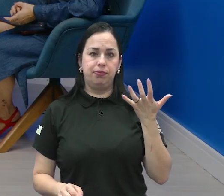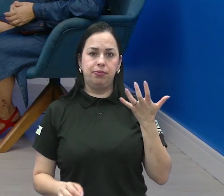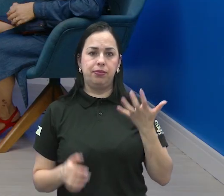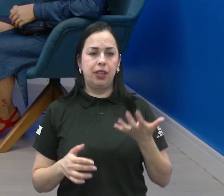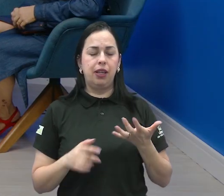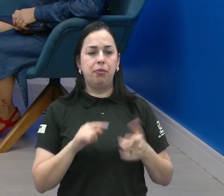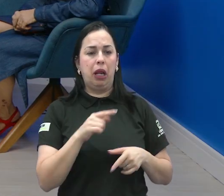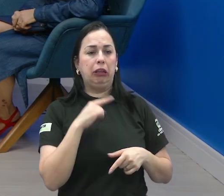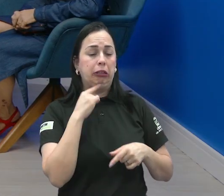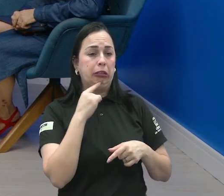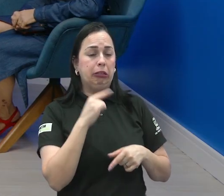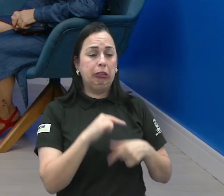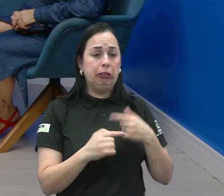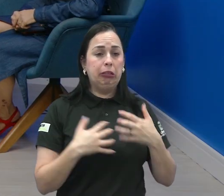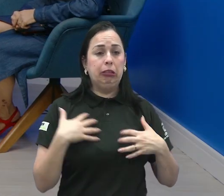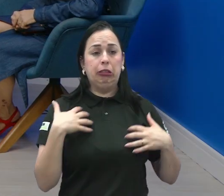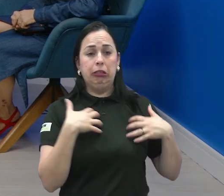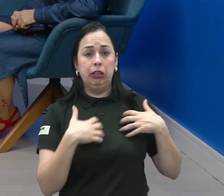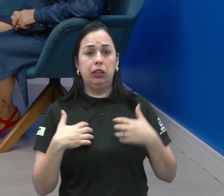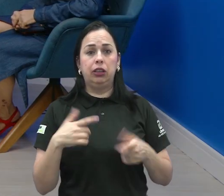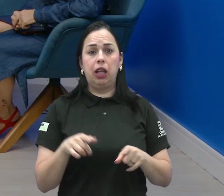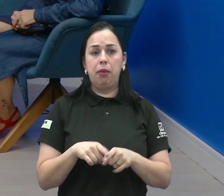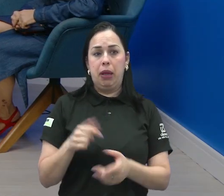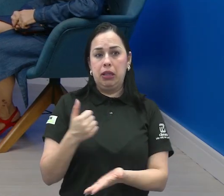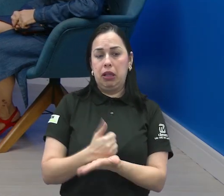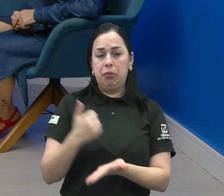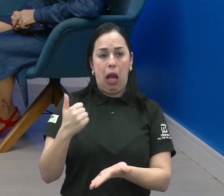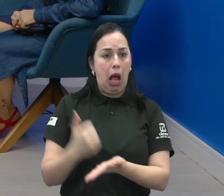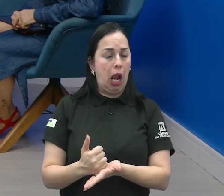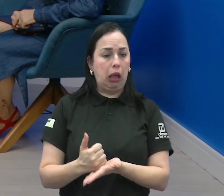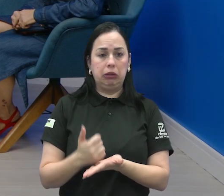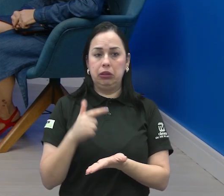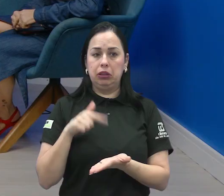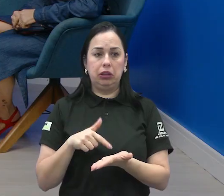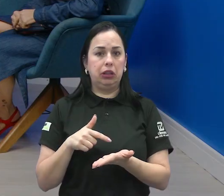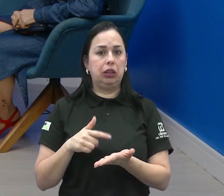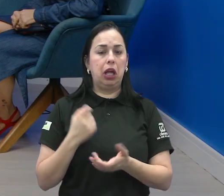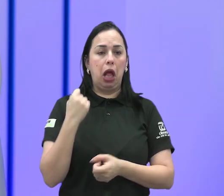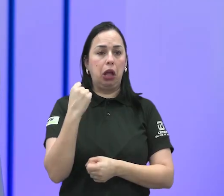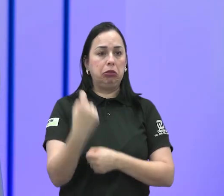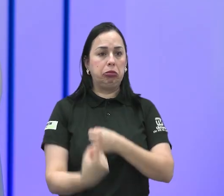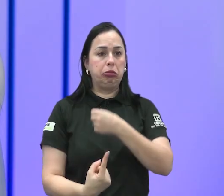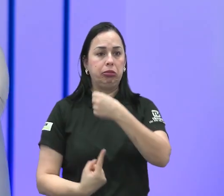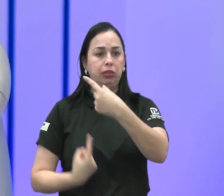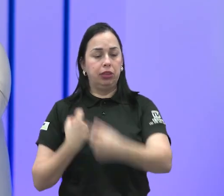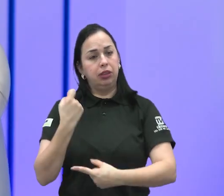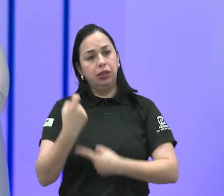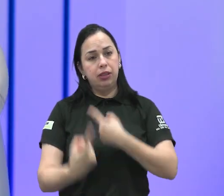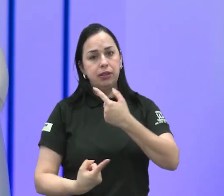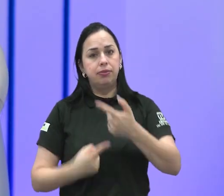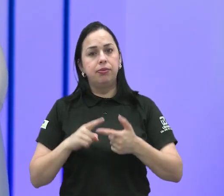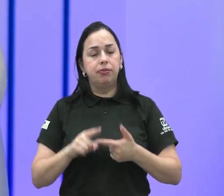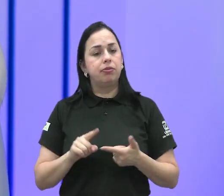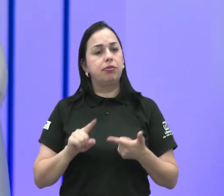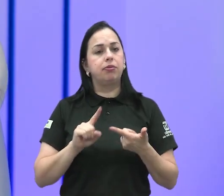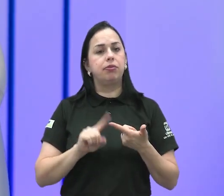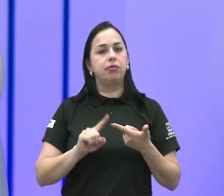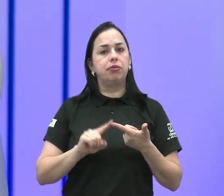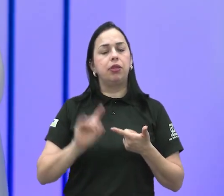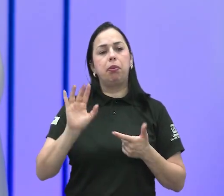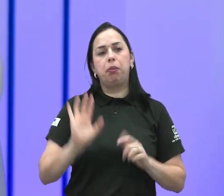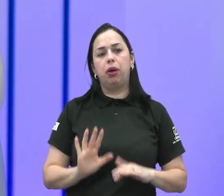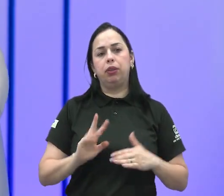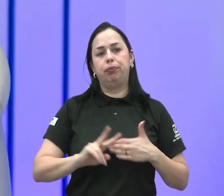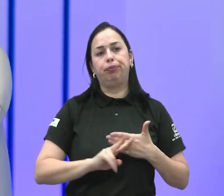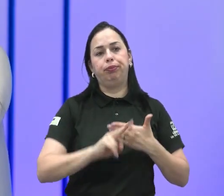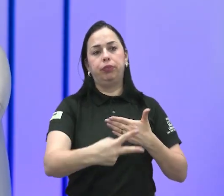trazido muitas incertezas, né? Contratos também instáveis de trabalho, contratos temporários, são muitos fatores